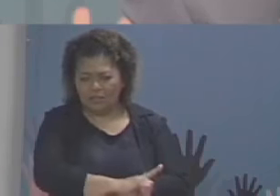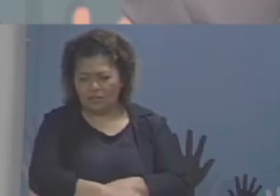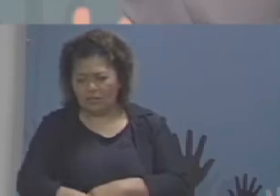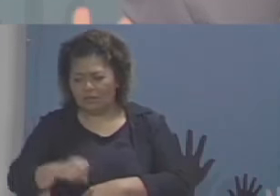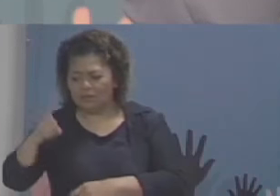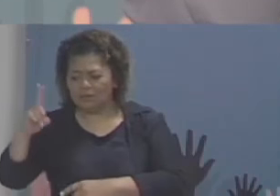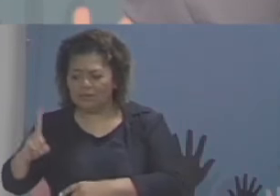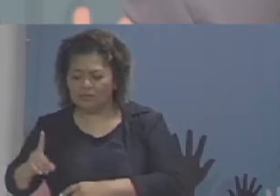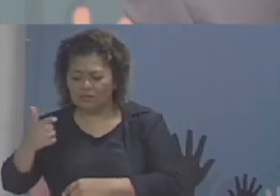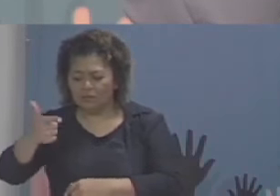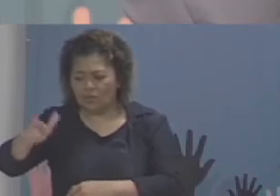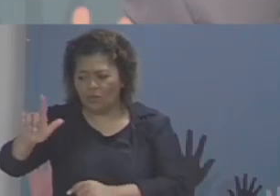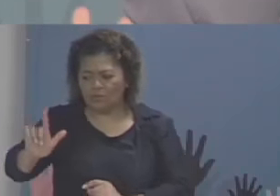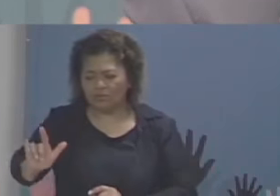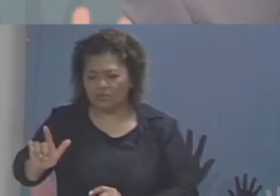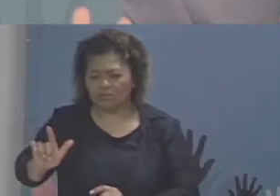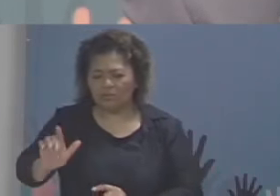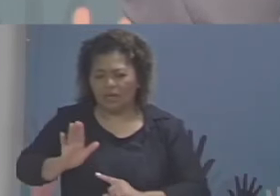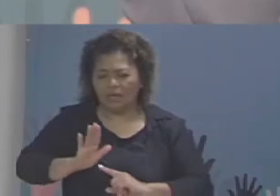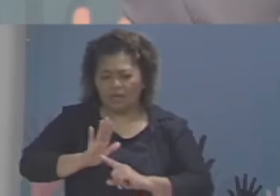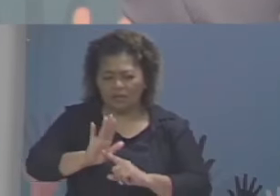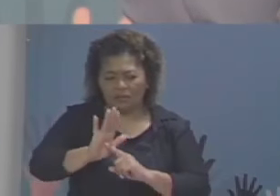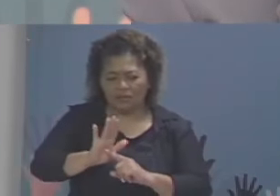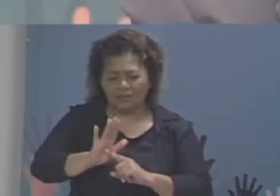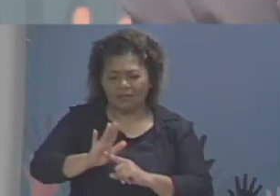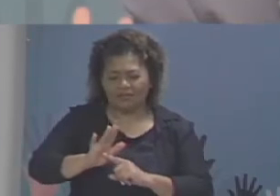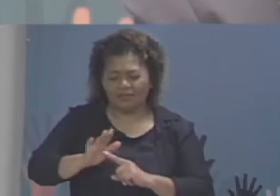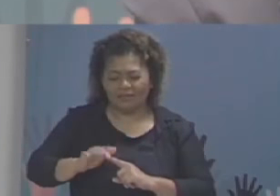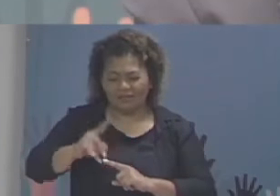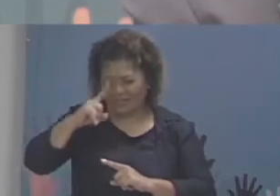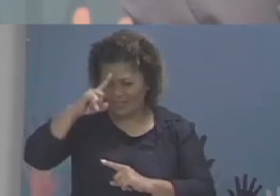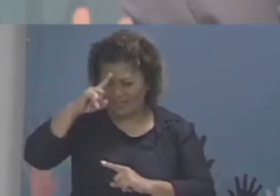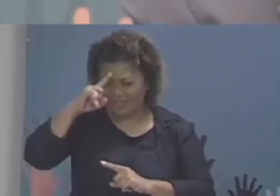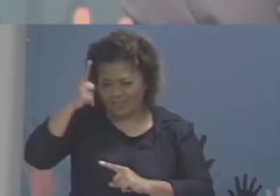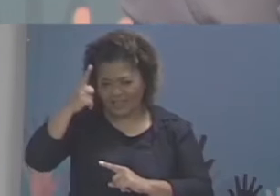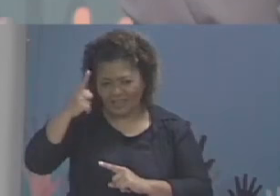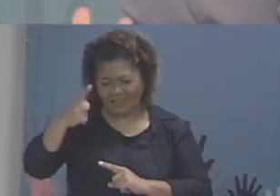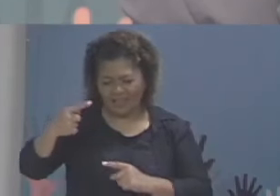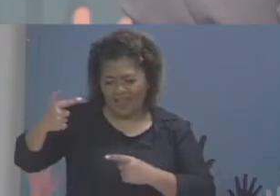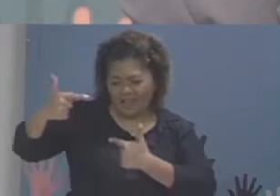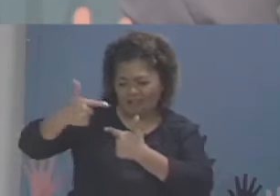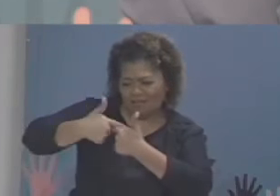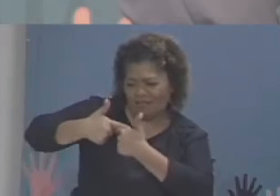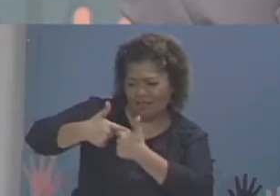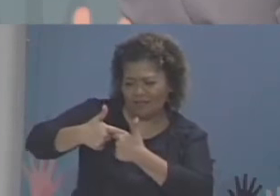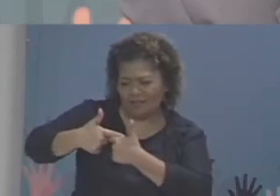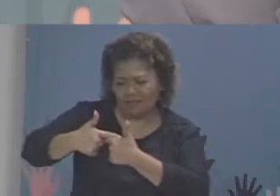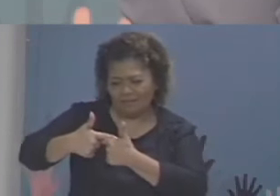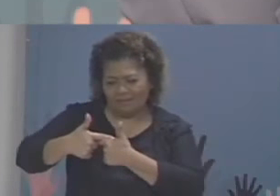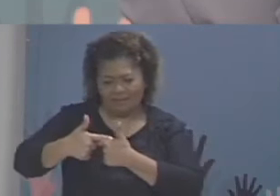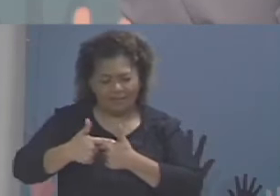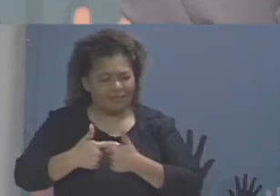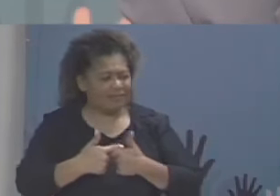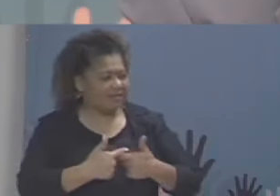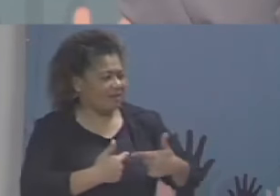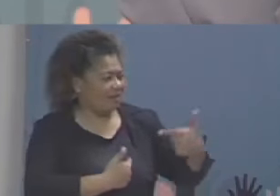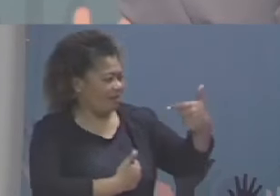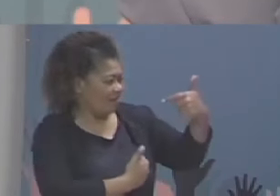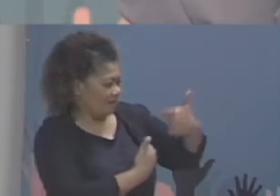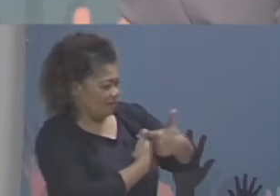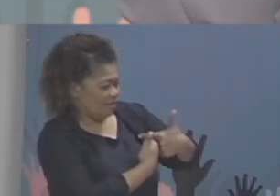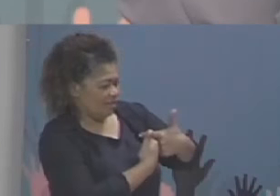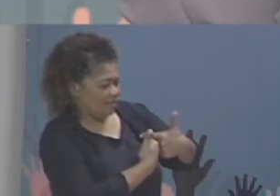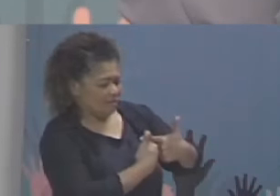posições ideológicas antagônicas, mas posições ideológicas que, inclusive, eles nos atacam. A renovação nos chama de